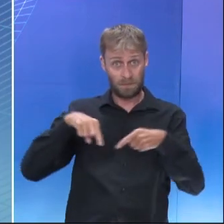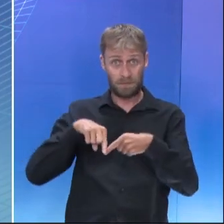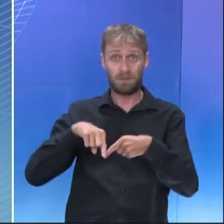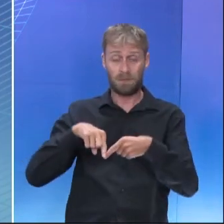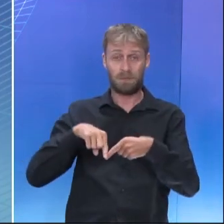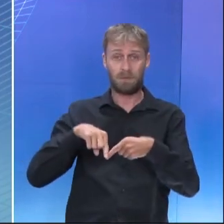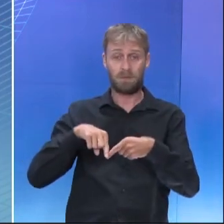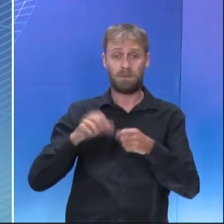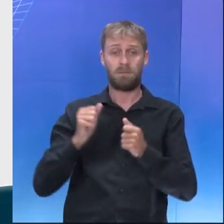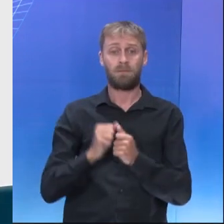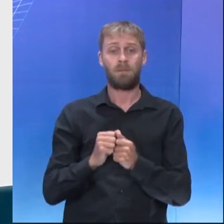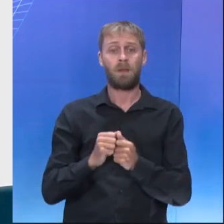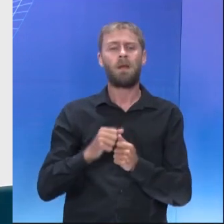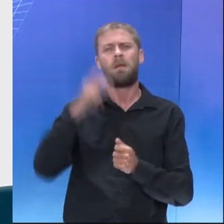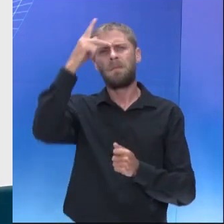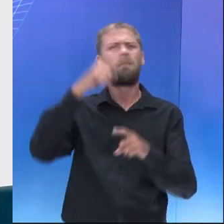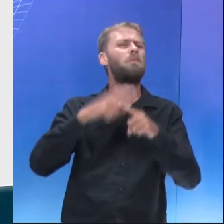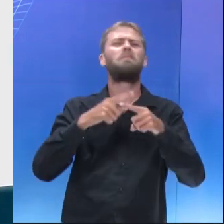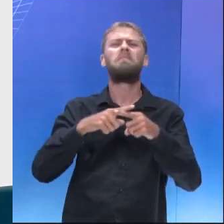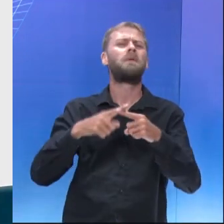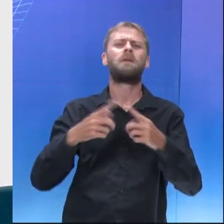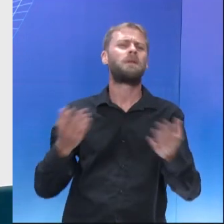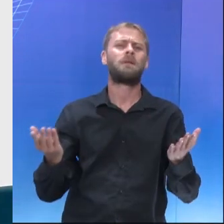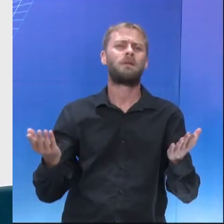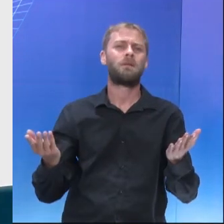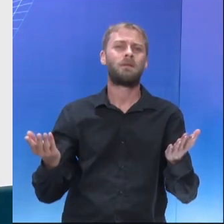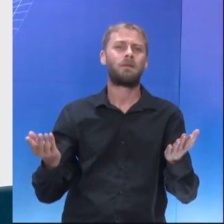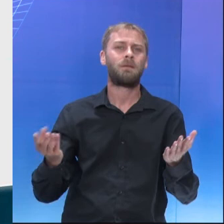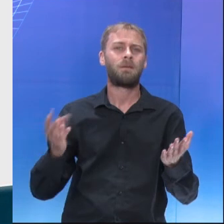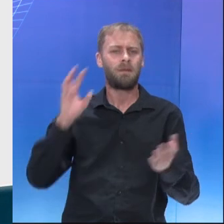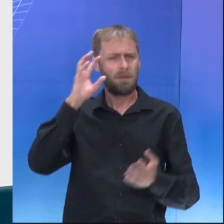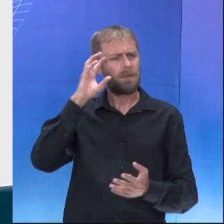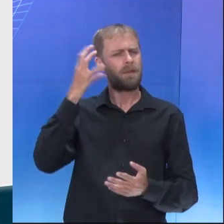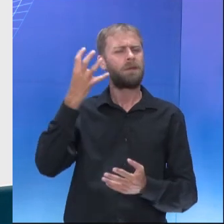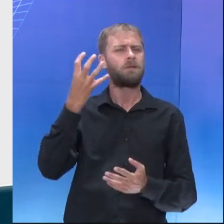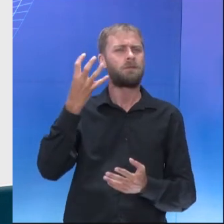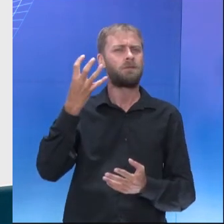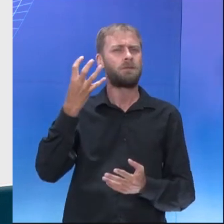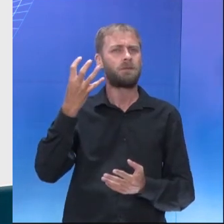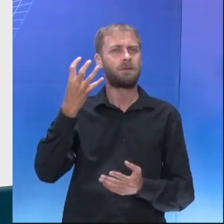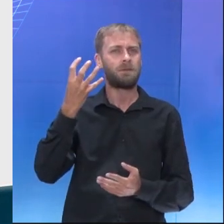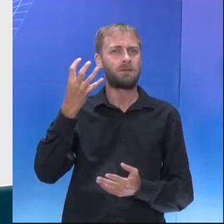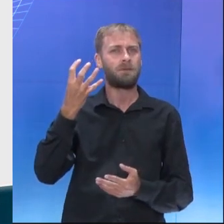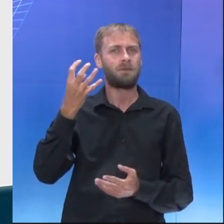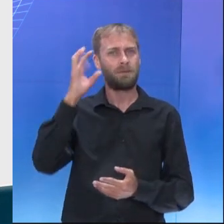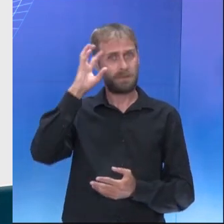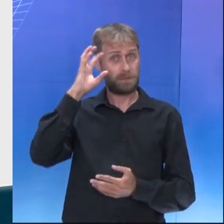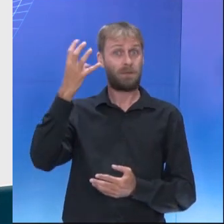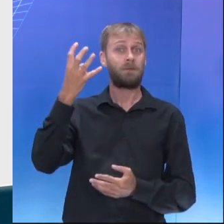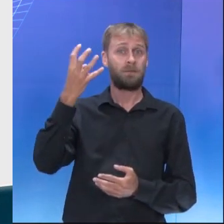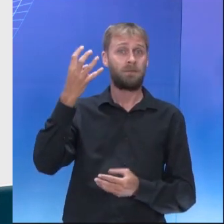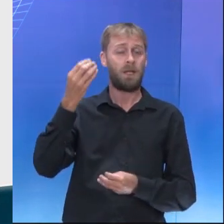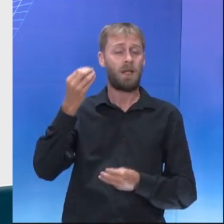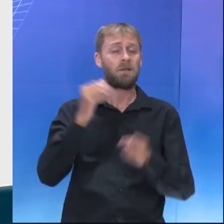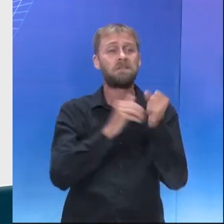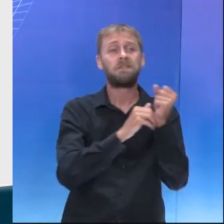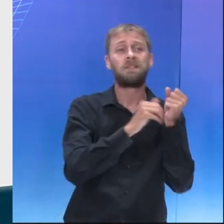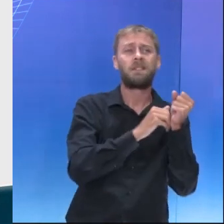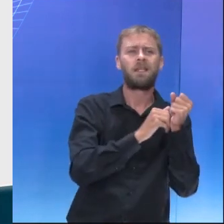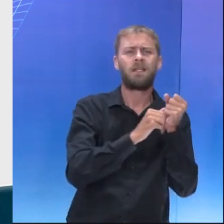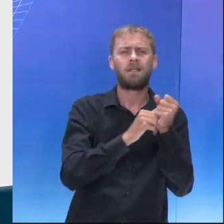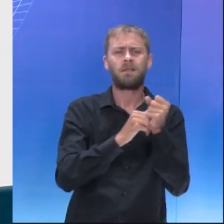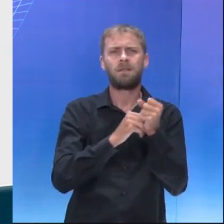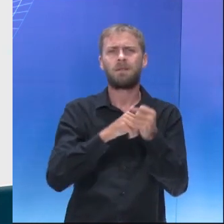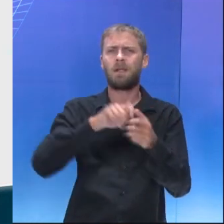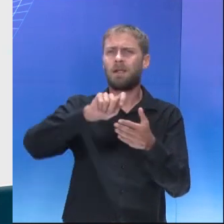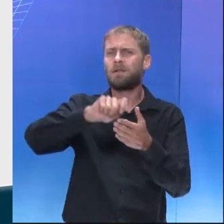para o escritório. Para que eu vim para o escritório? To solve, para resolver, né? The mystery of the missing